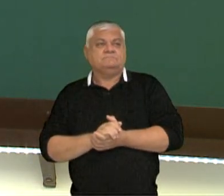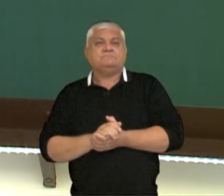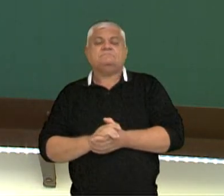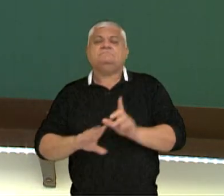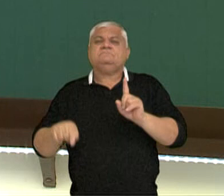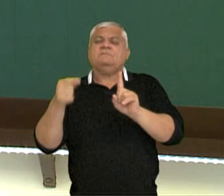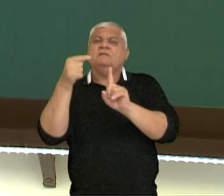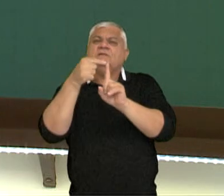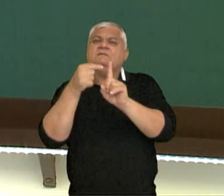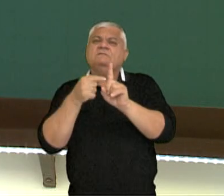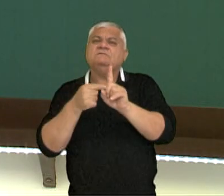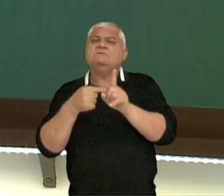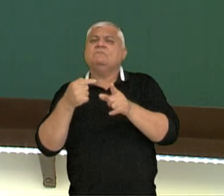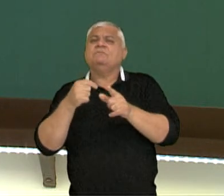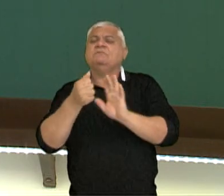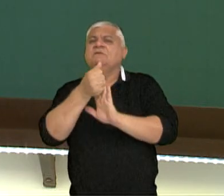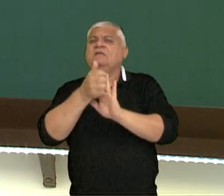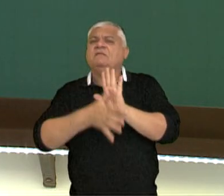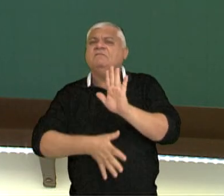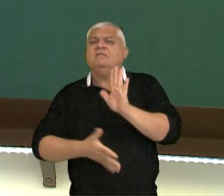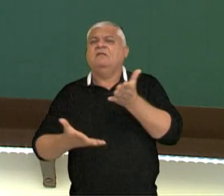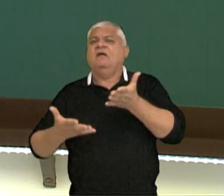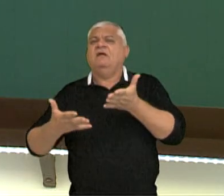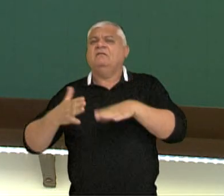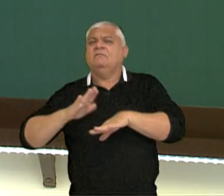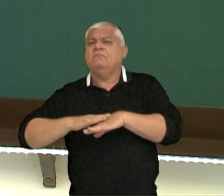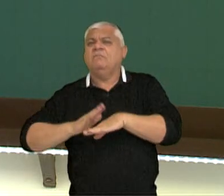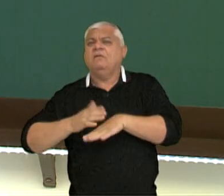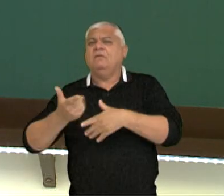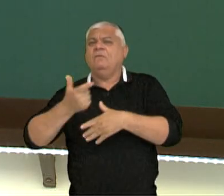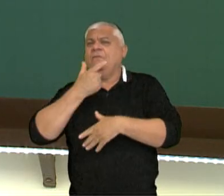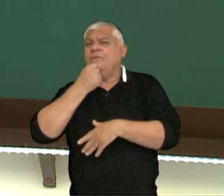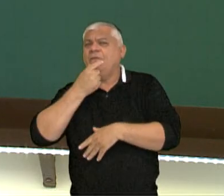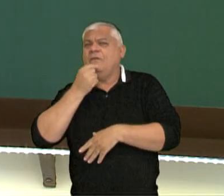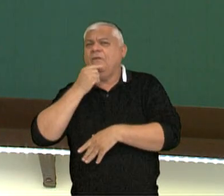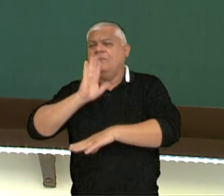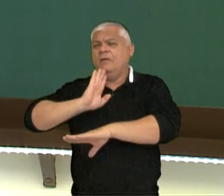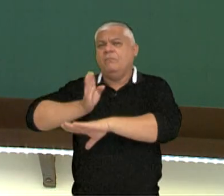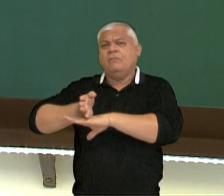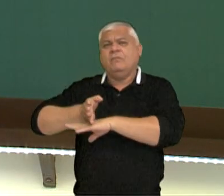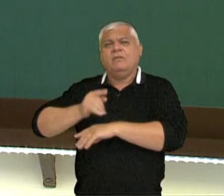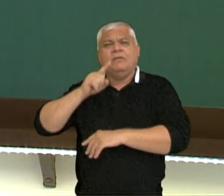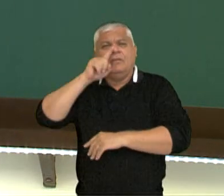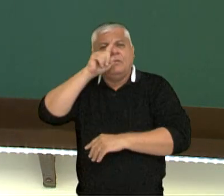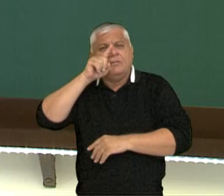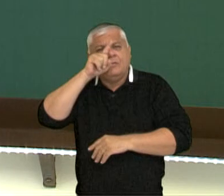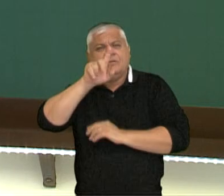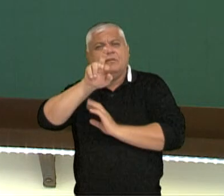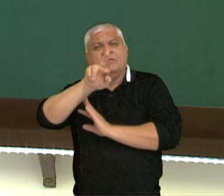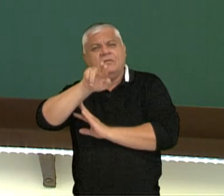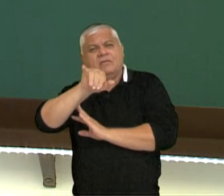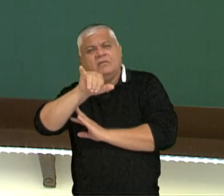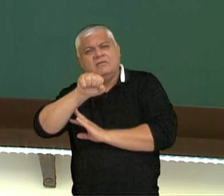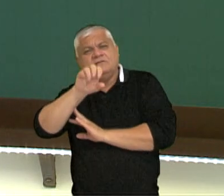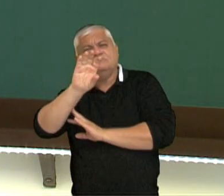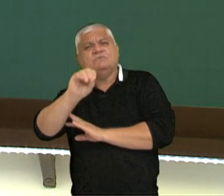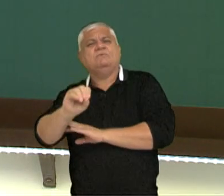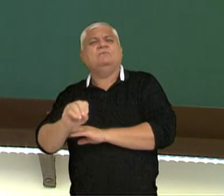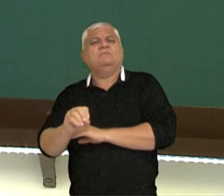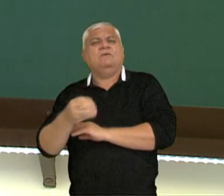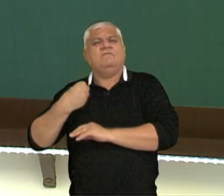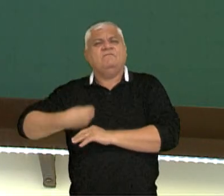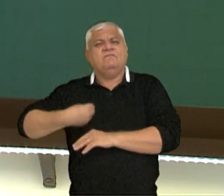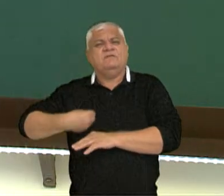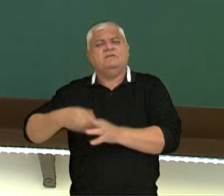tipos de atividades, que tipos de ações humanas podem oferecer risco para essa biodiversidade, para essa riqueza de